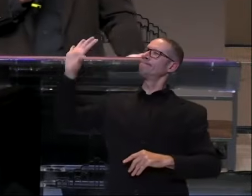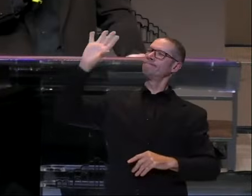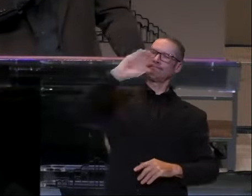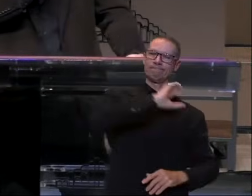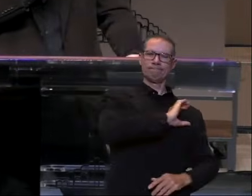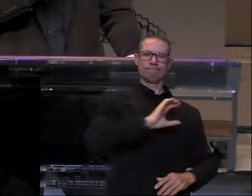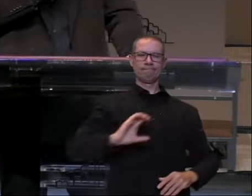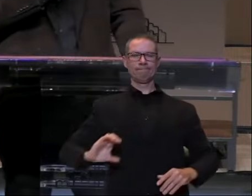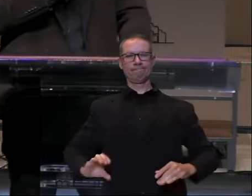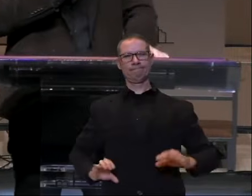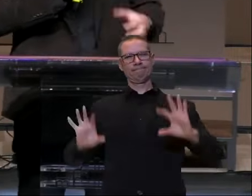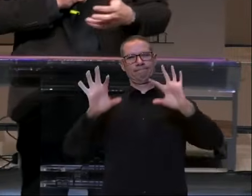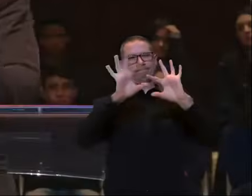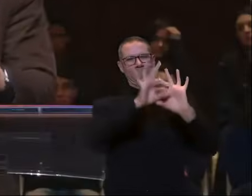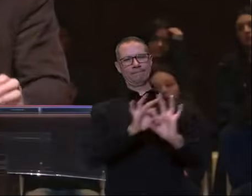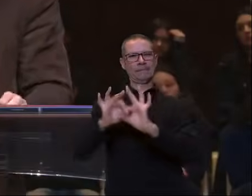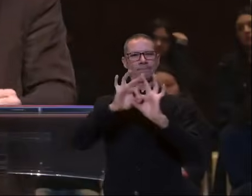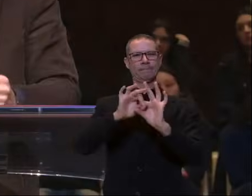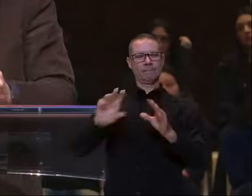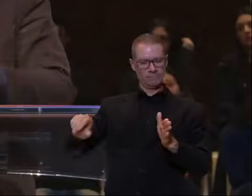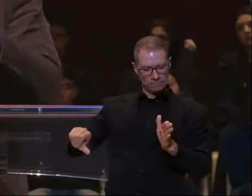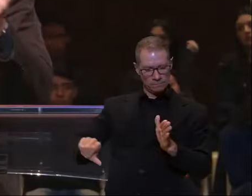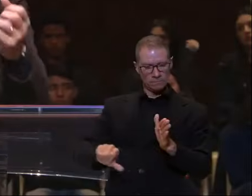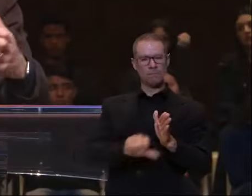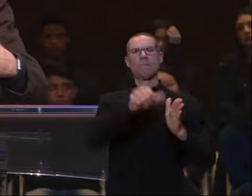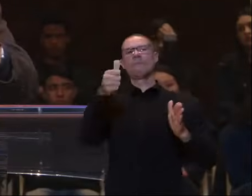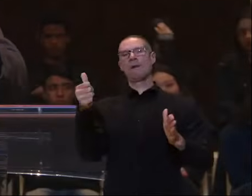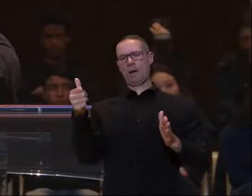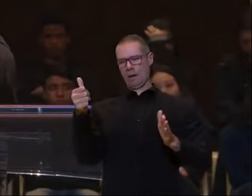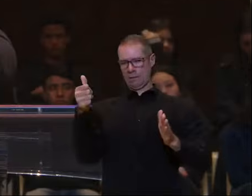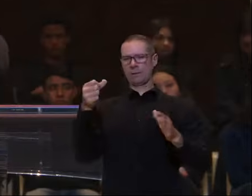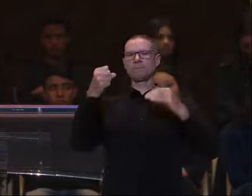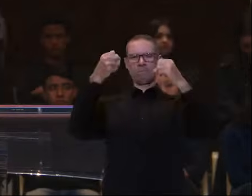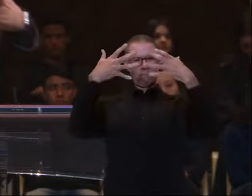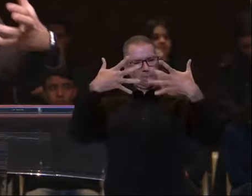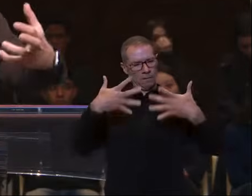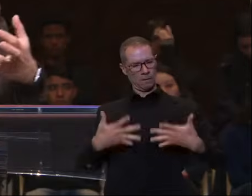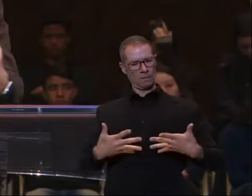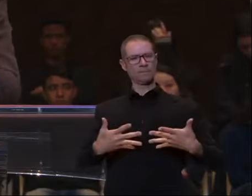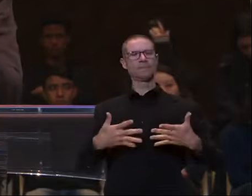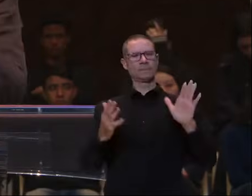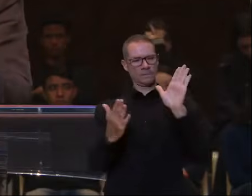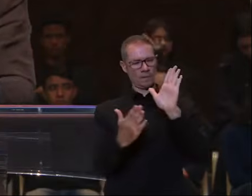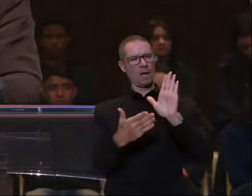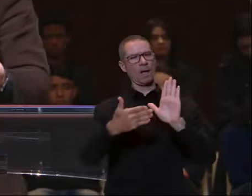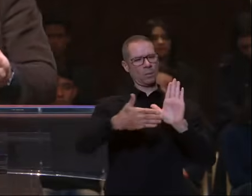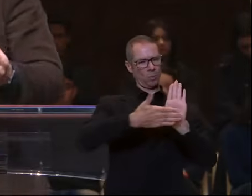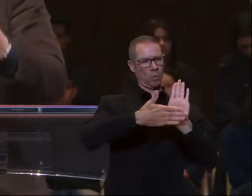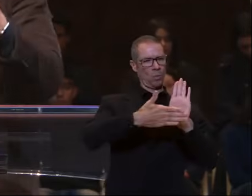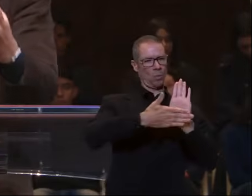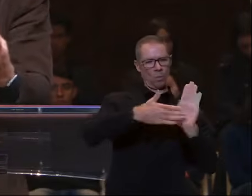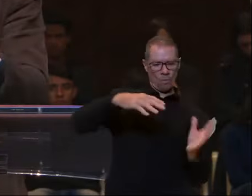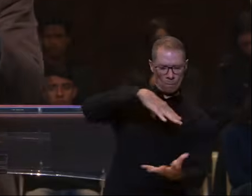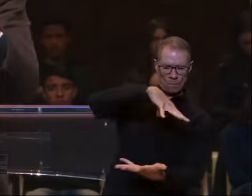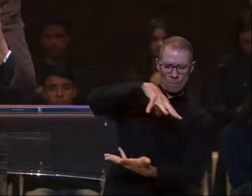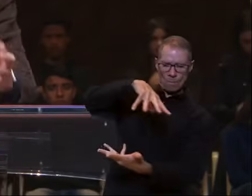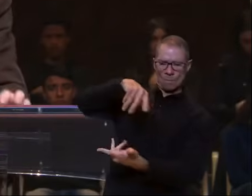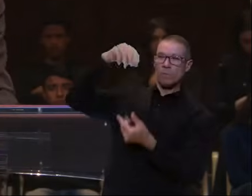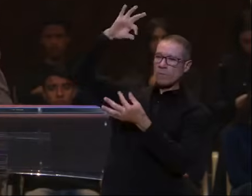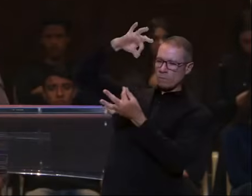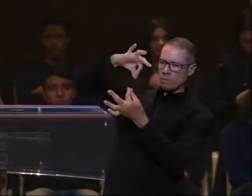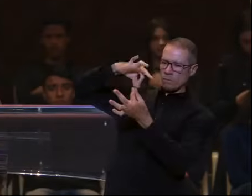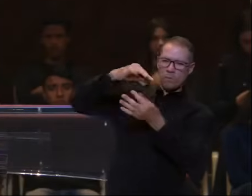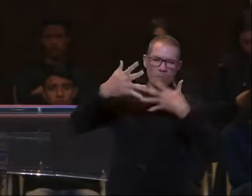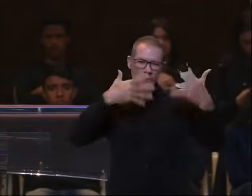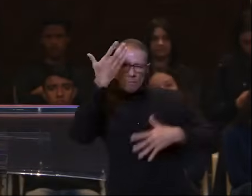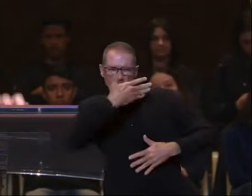Cristo. Primeira vez que essa expressão aparece, tratando desse mundo espiritual, invisível,